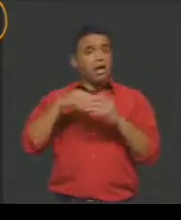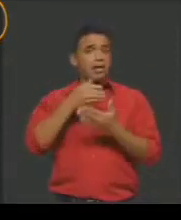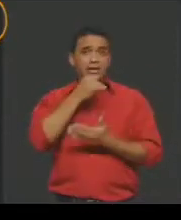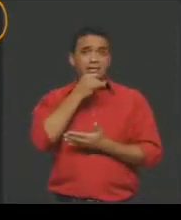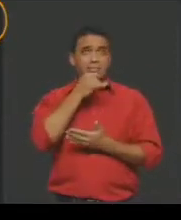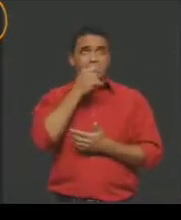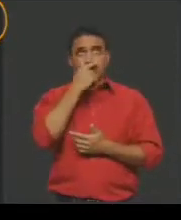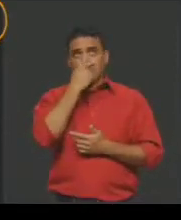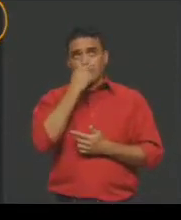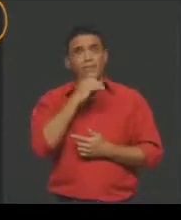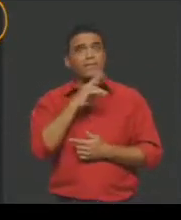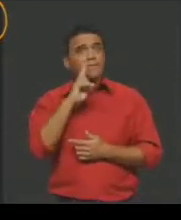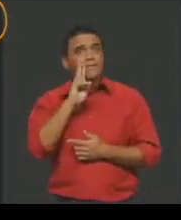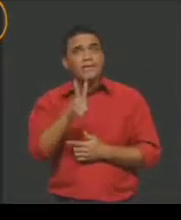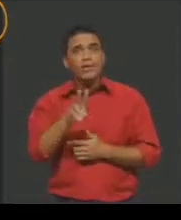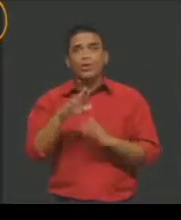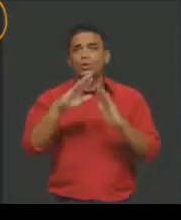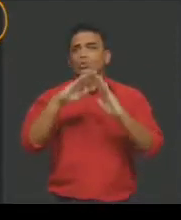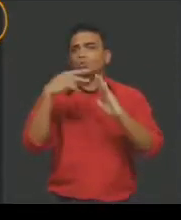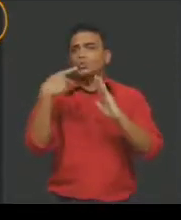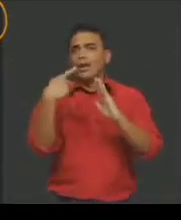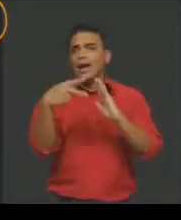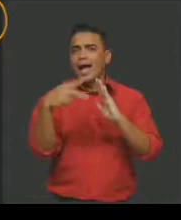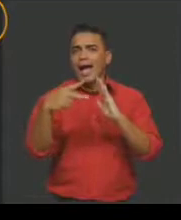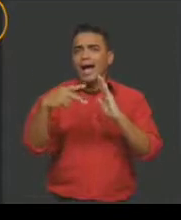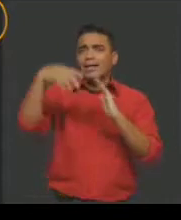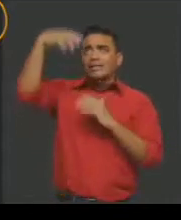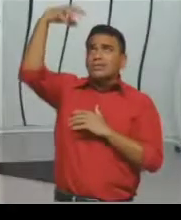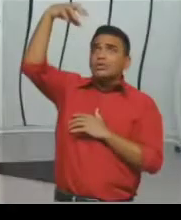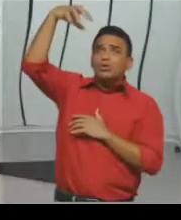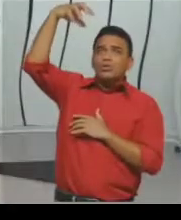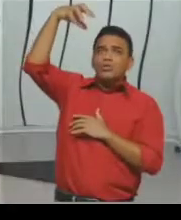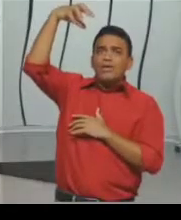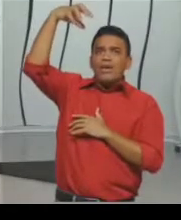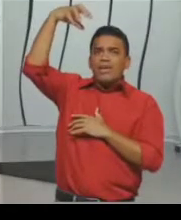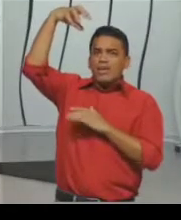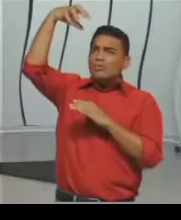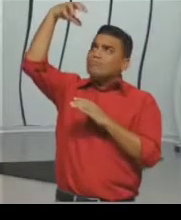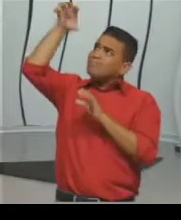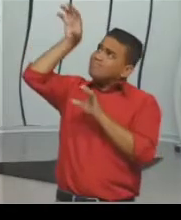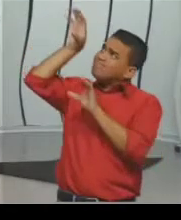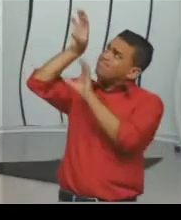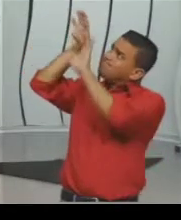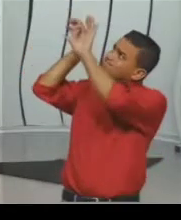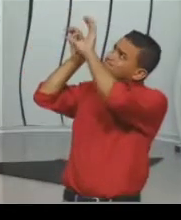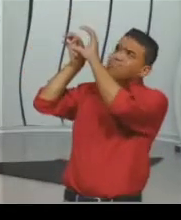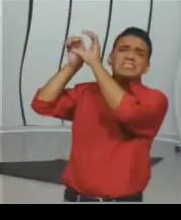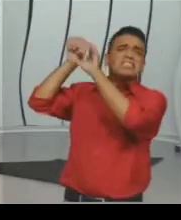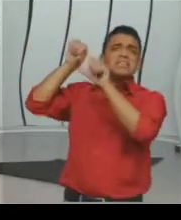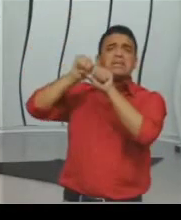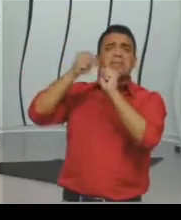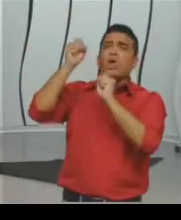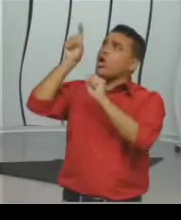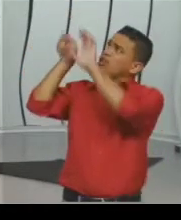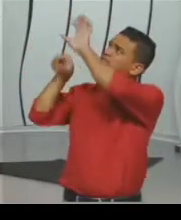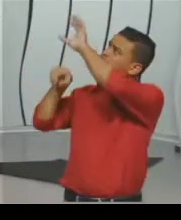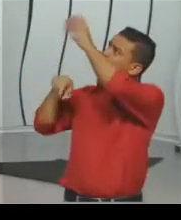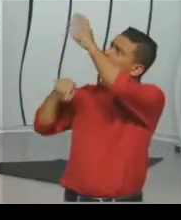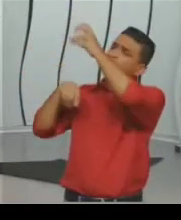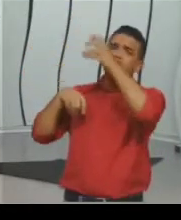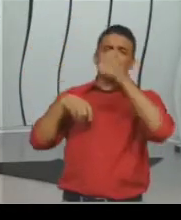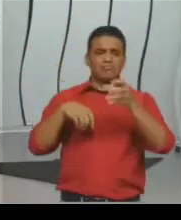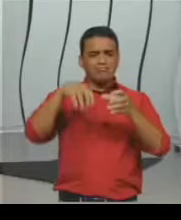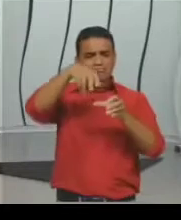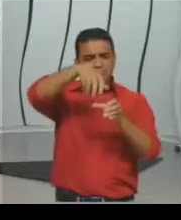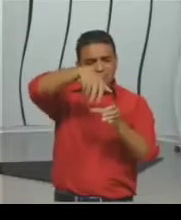viu, é muito comum na casa da gente o chuveiro queima e às vezes a gente abre, os pais da gente abrem ou algo do tipo, para